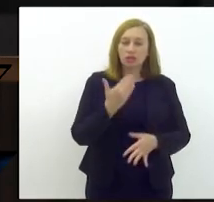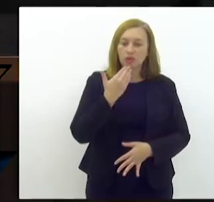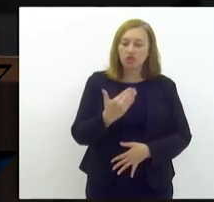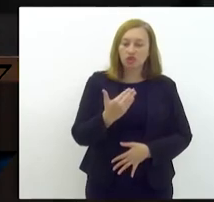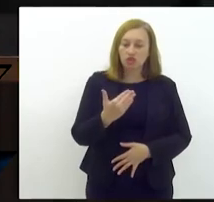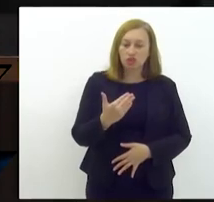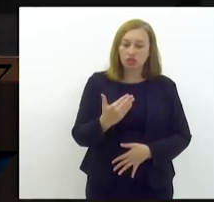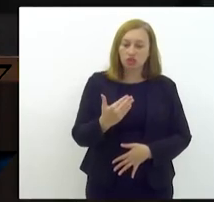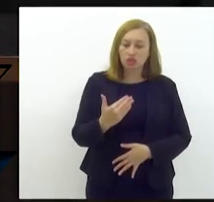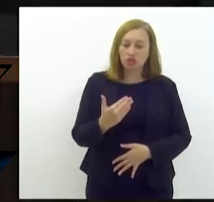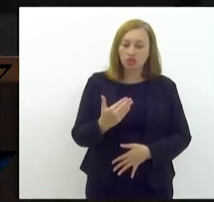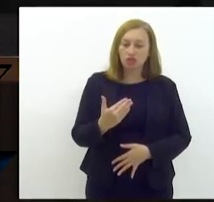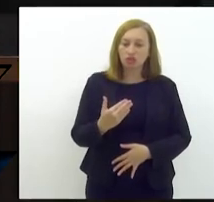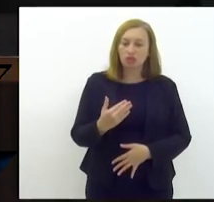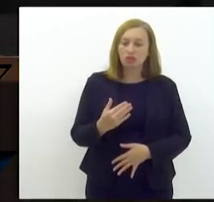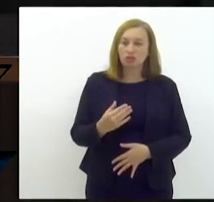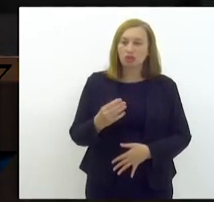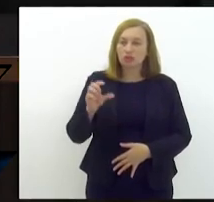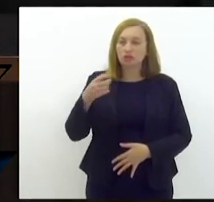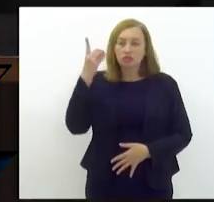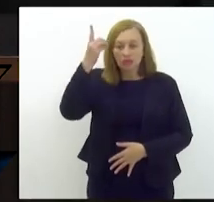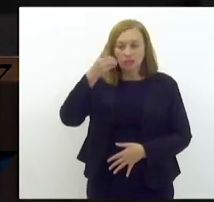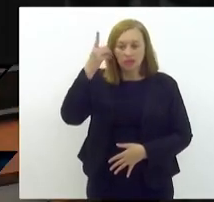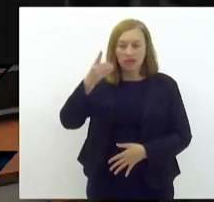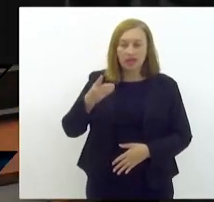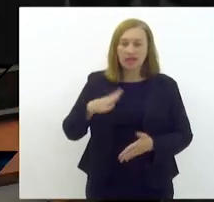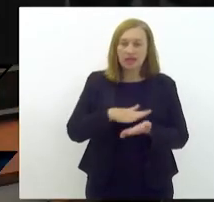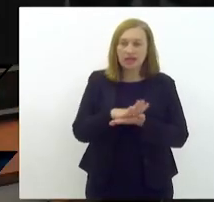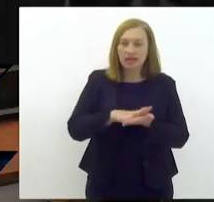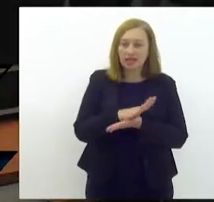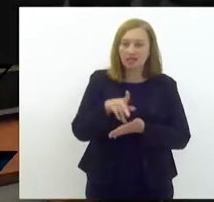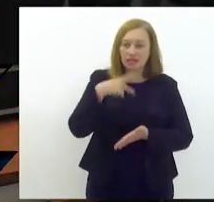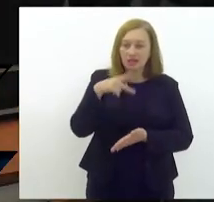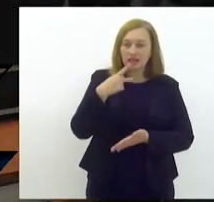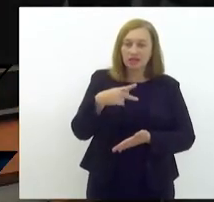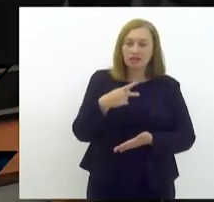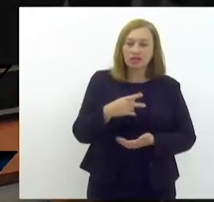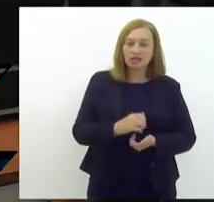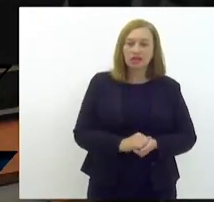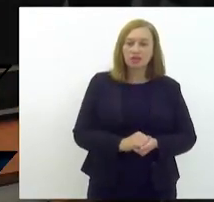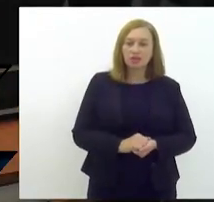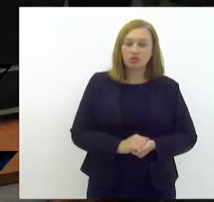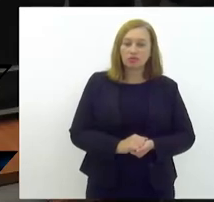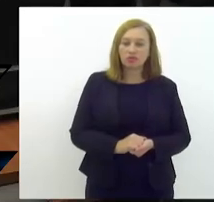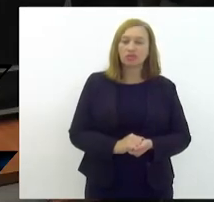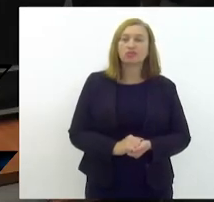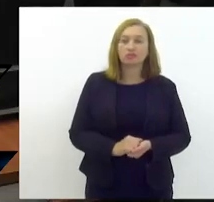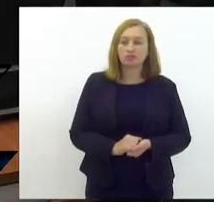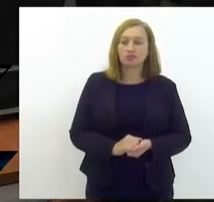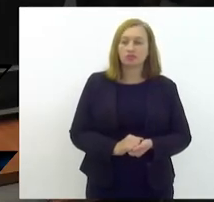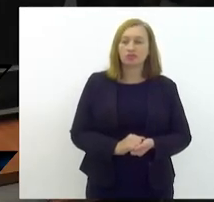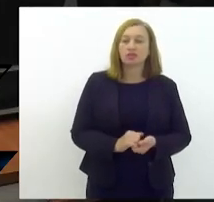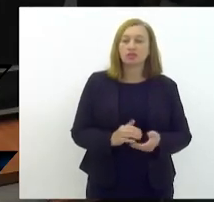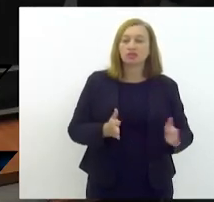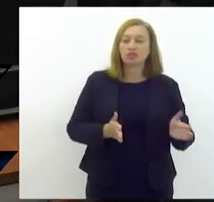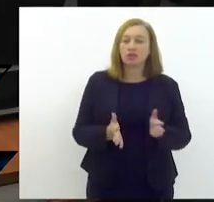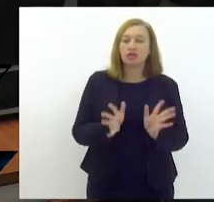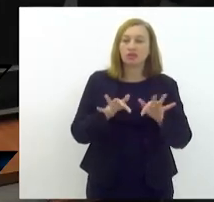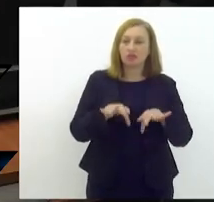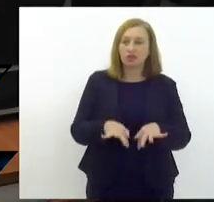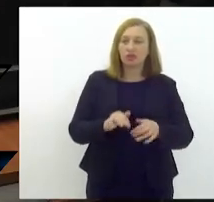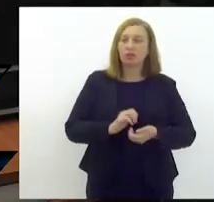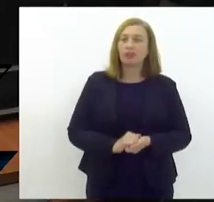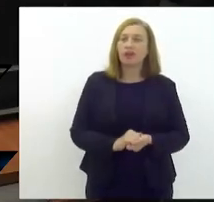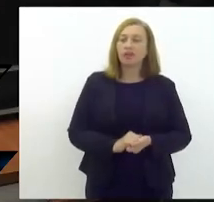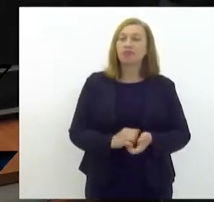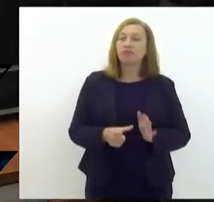dos autores Então nada mais havendo a tratar na ordem do dia passam-se ao expediente final